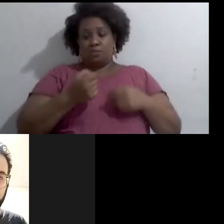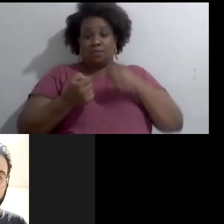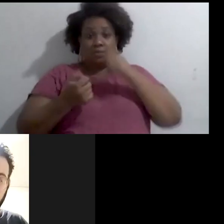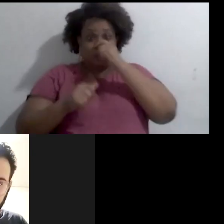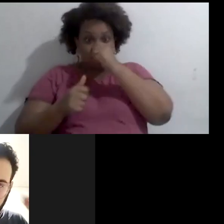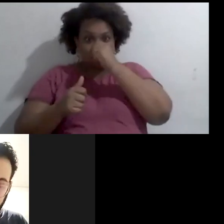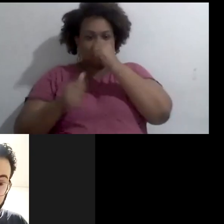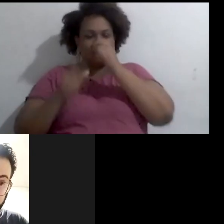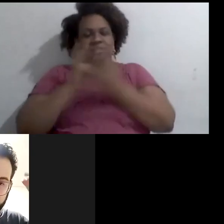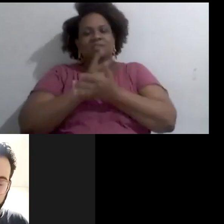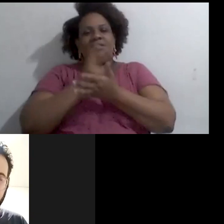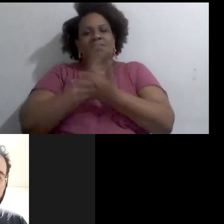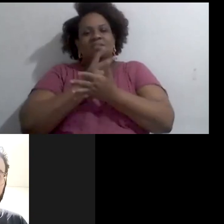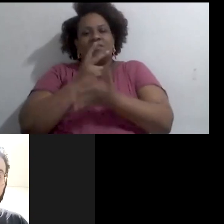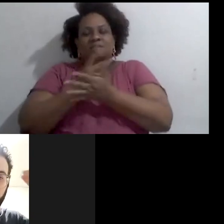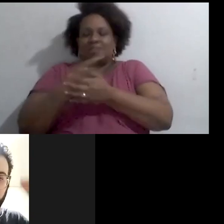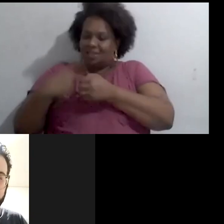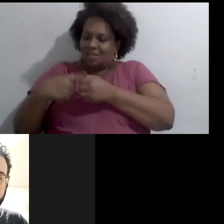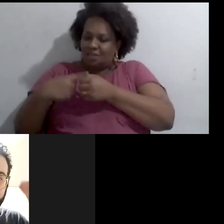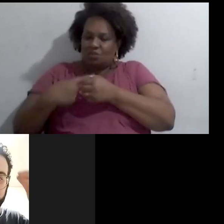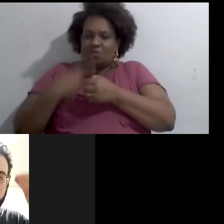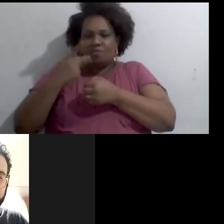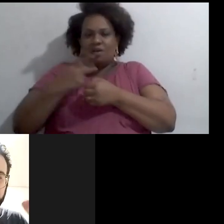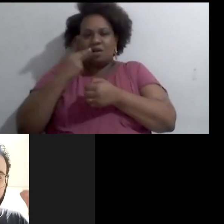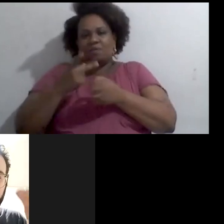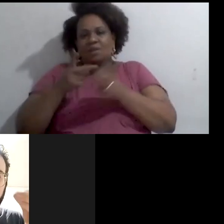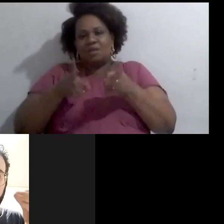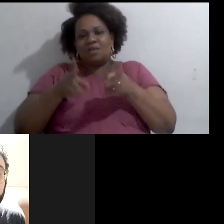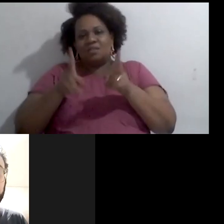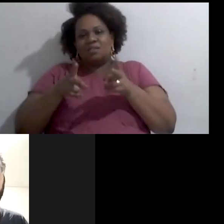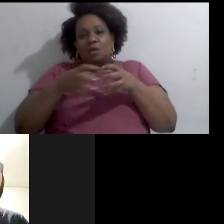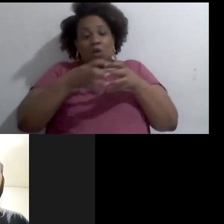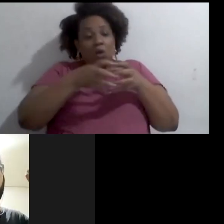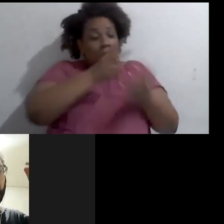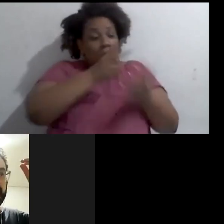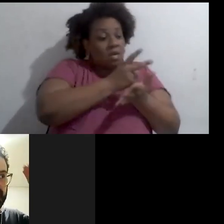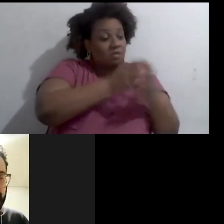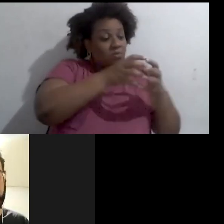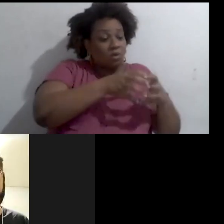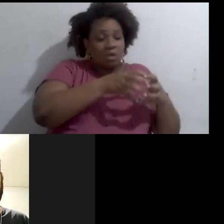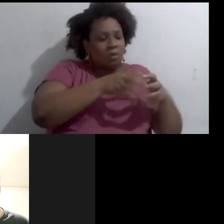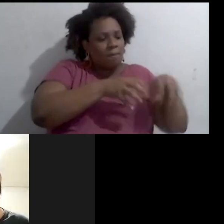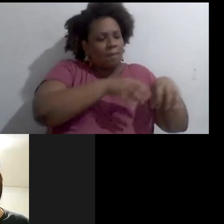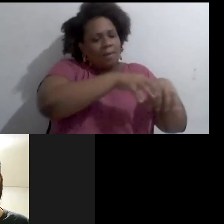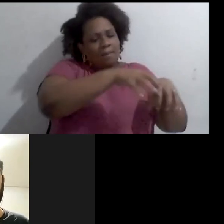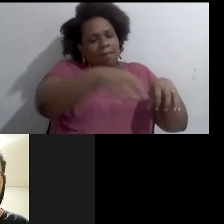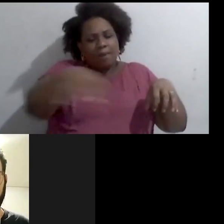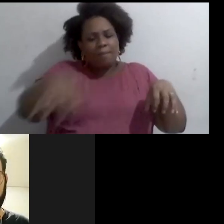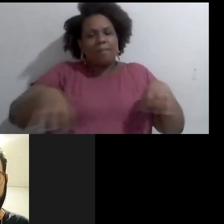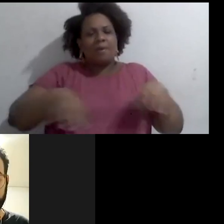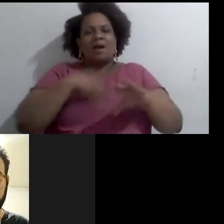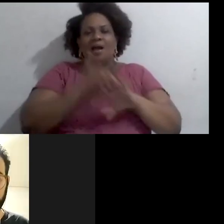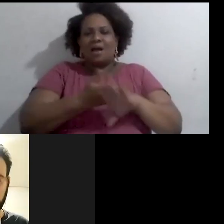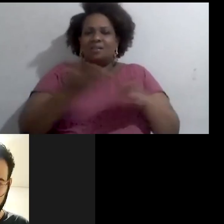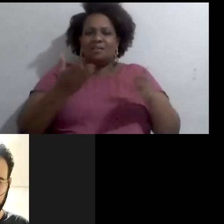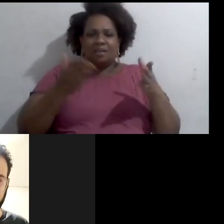sempre falando, nós do interior estamos sempre falando de política de desterritorialização, e até hoje a gente ainda quebra a